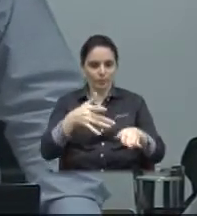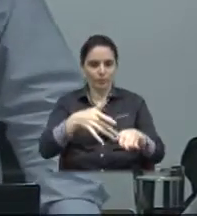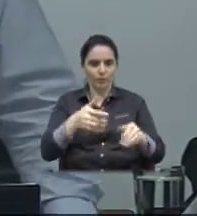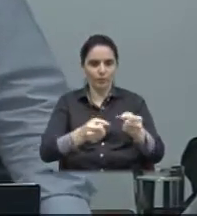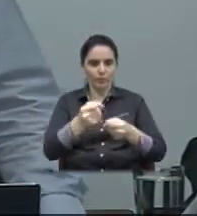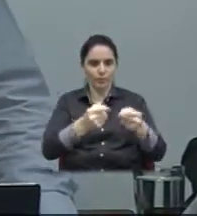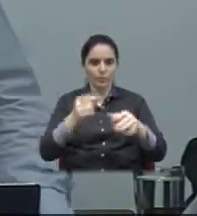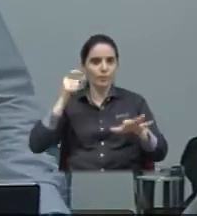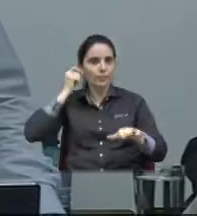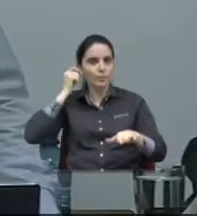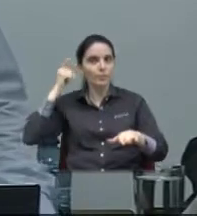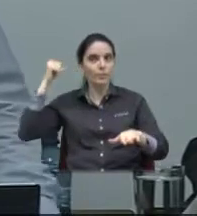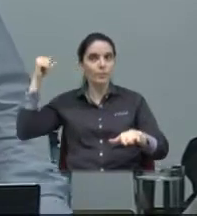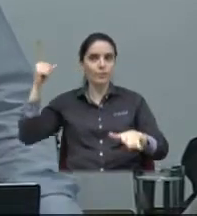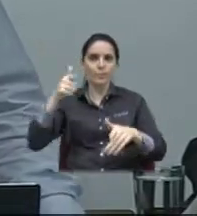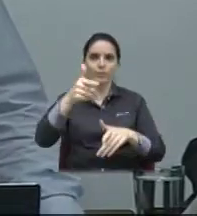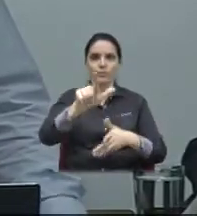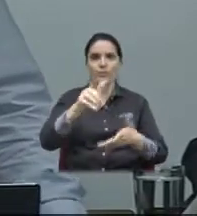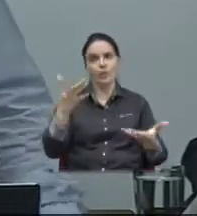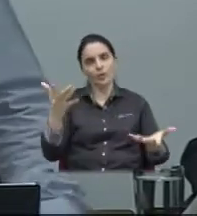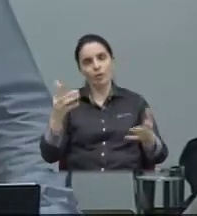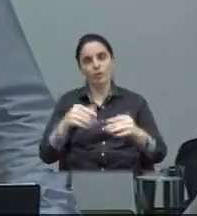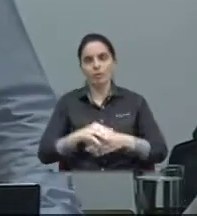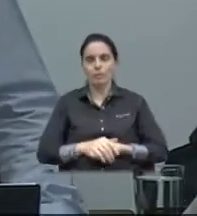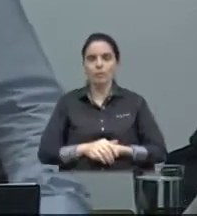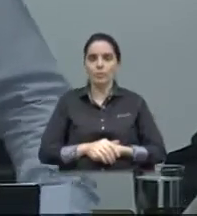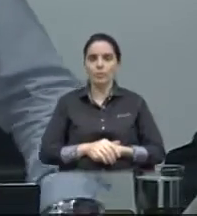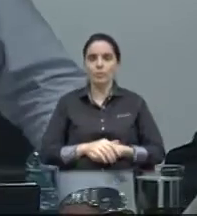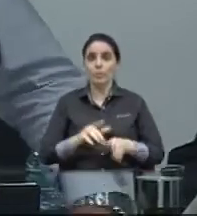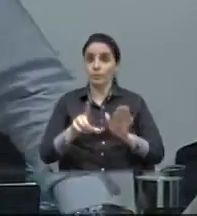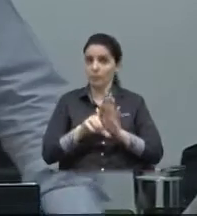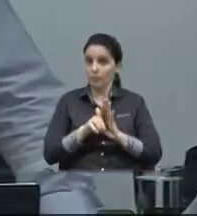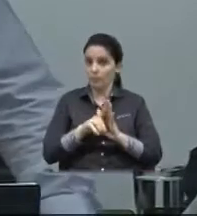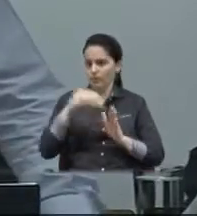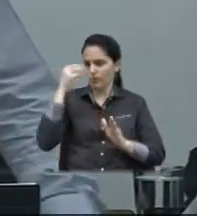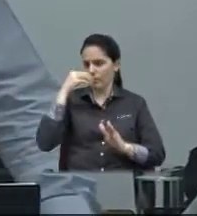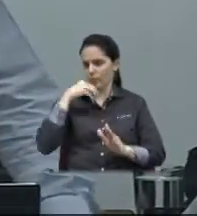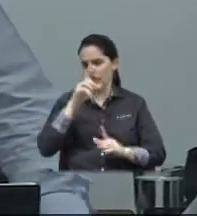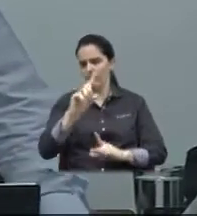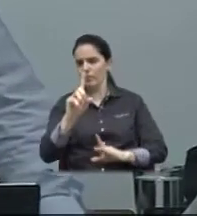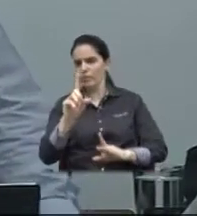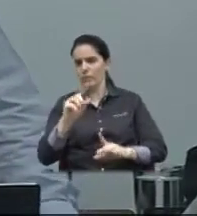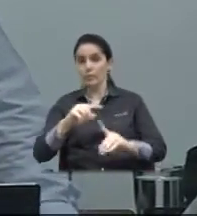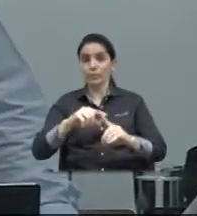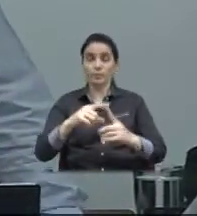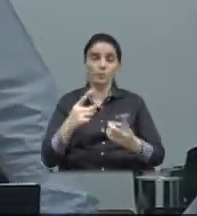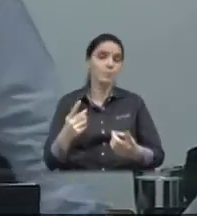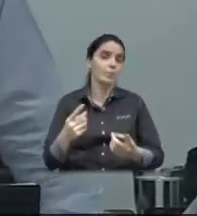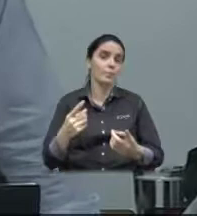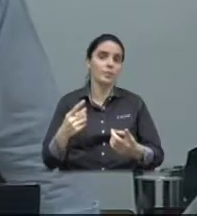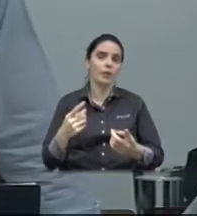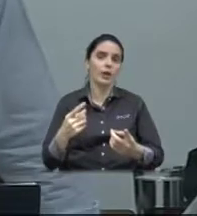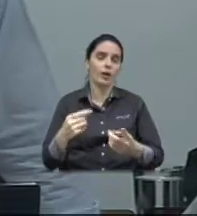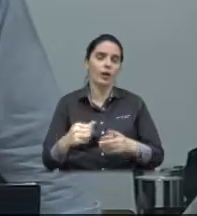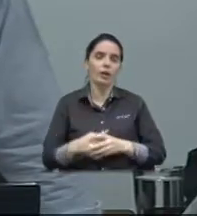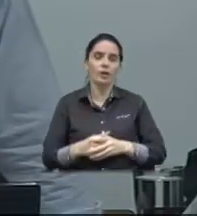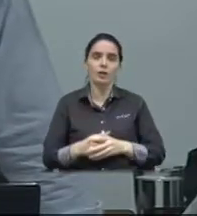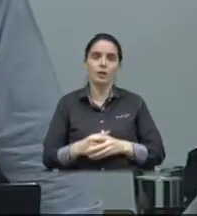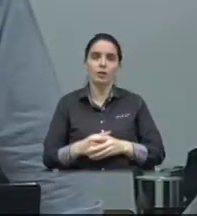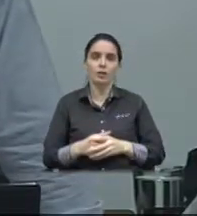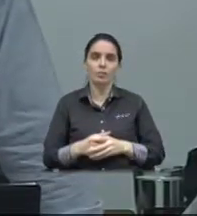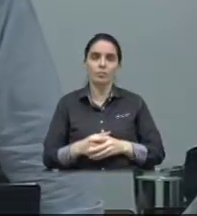infelizmente, as nossas leis, elas são, não vou dizer que são fracas, porque são leis boas, mas elas,